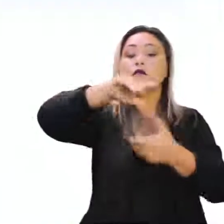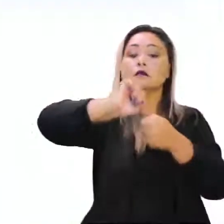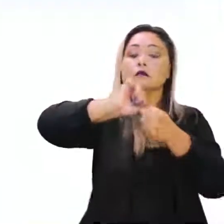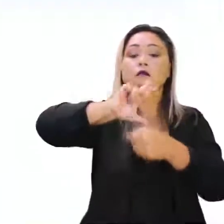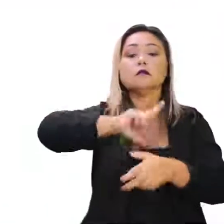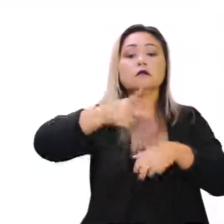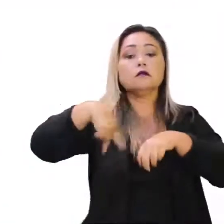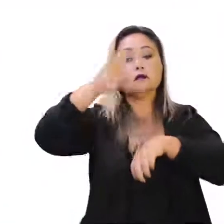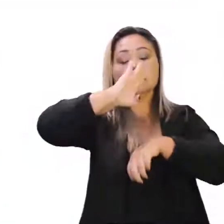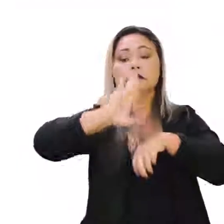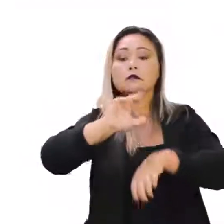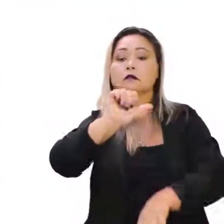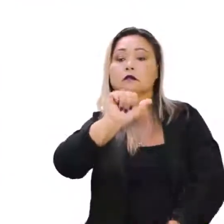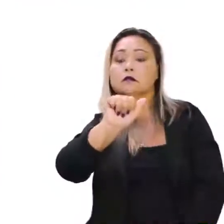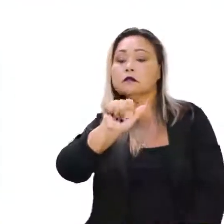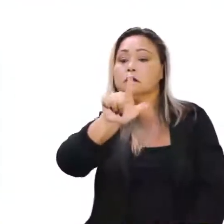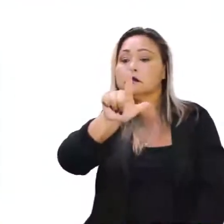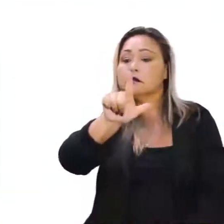Portugal, Brasil e